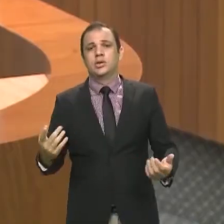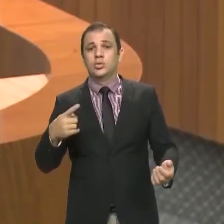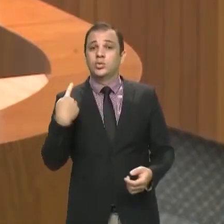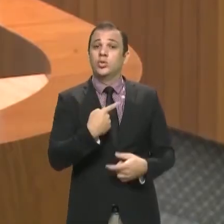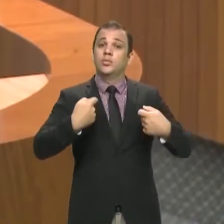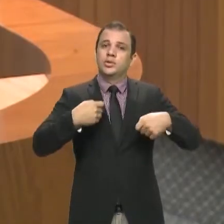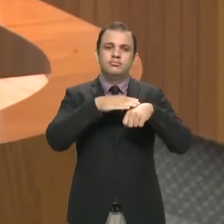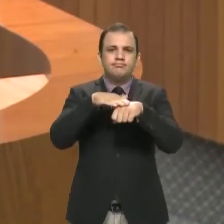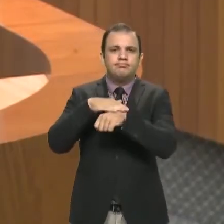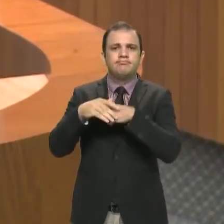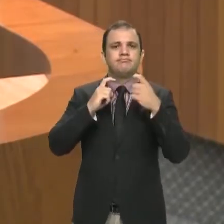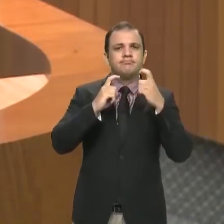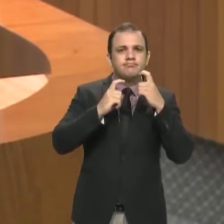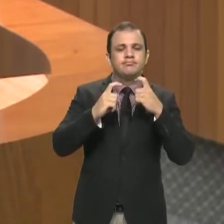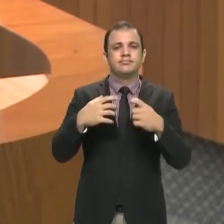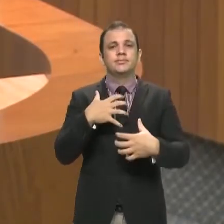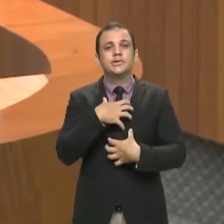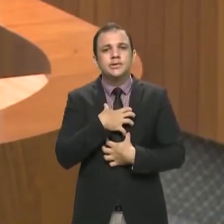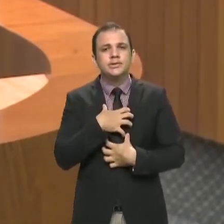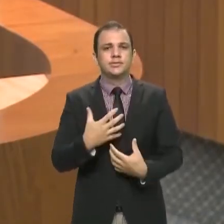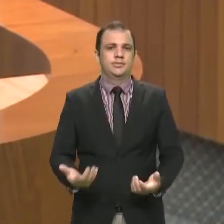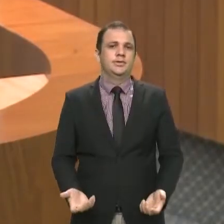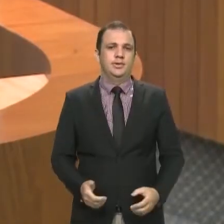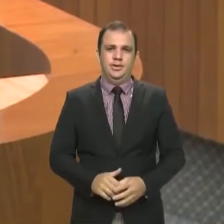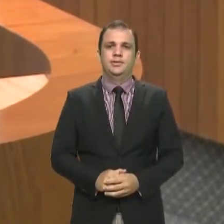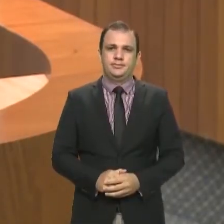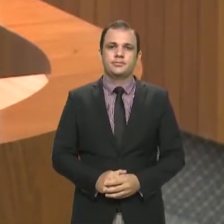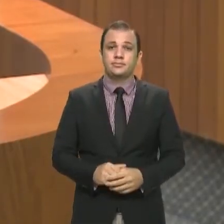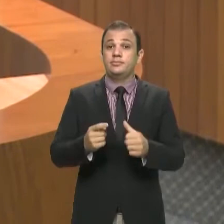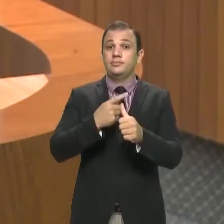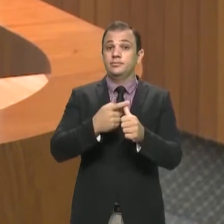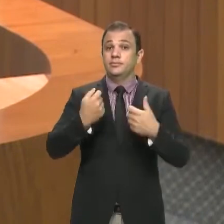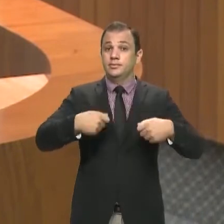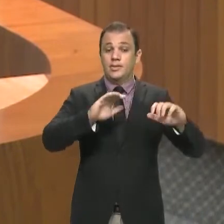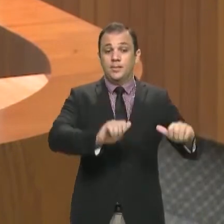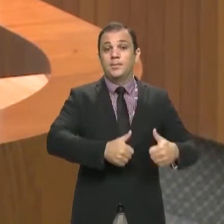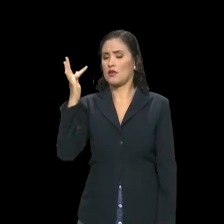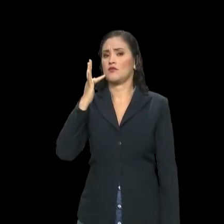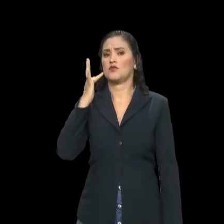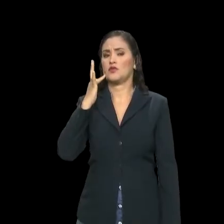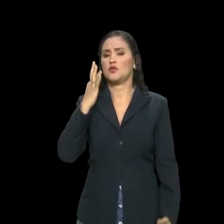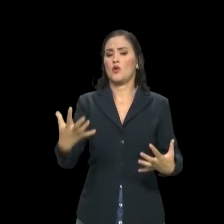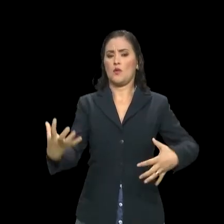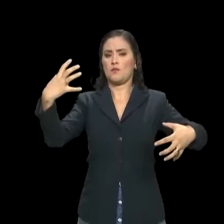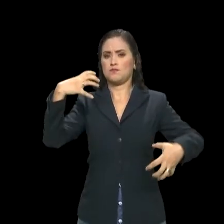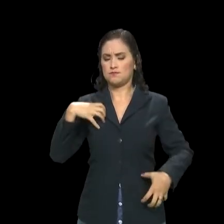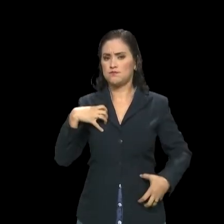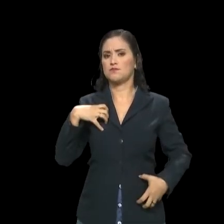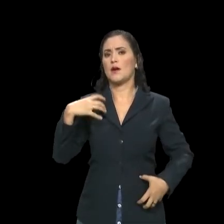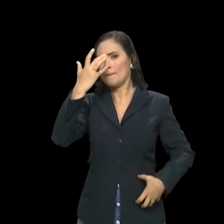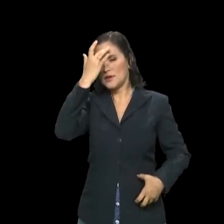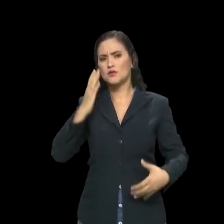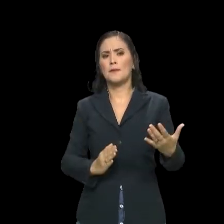inglês Duarte Junior voltaram a pedir intervenção do poder público para o fim da greve dos rodoviários o deputado Wellington